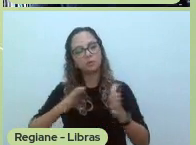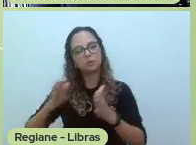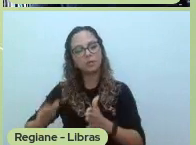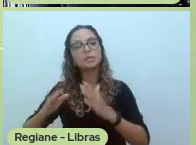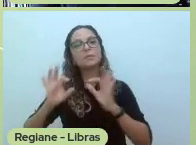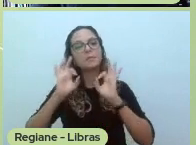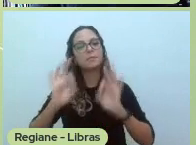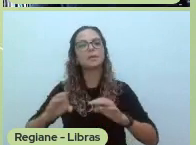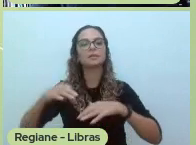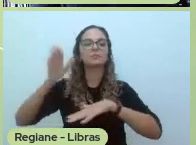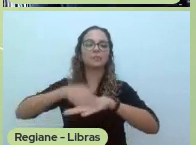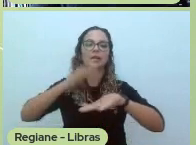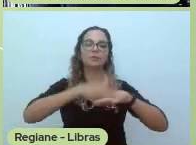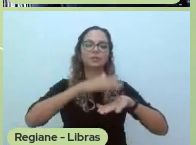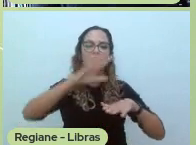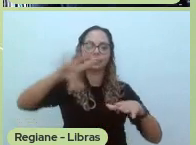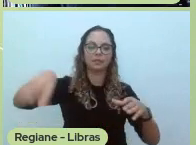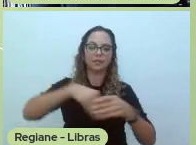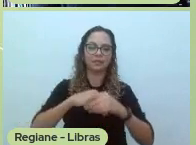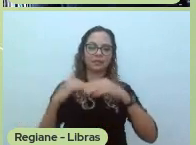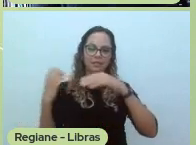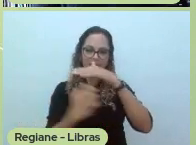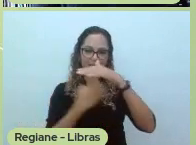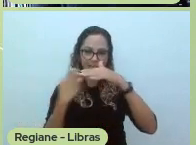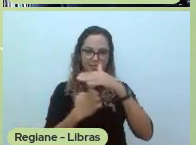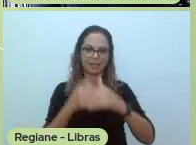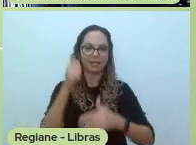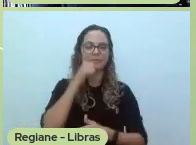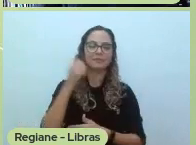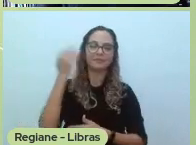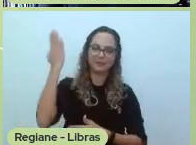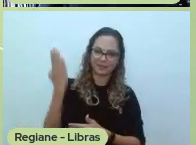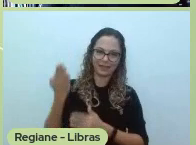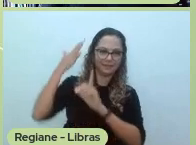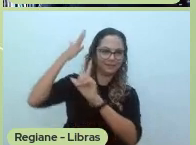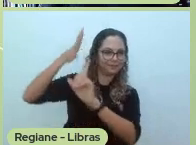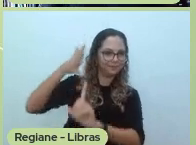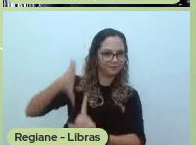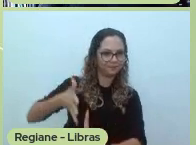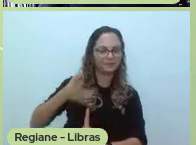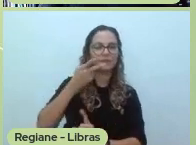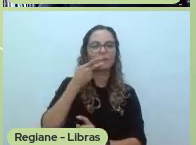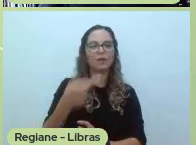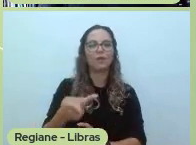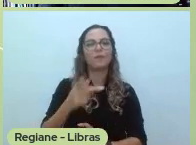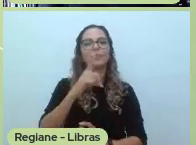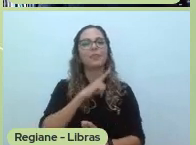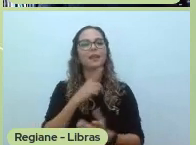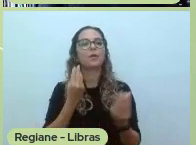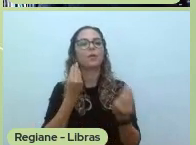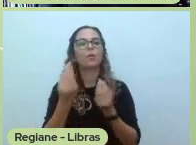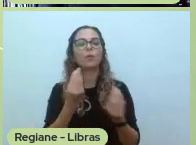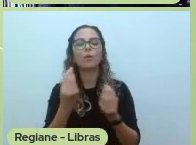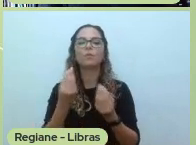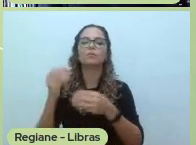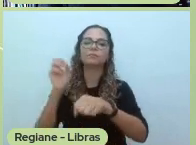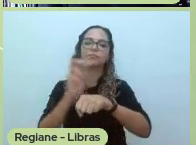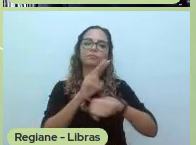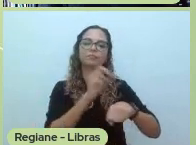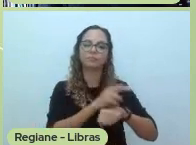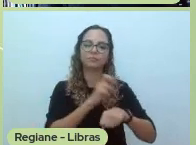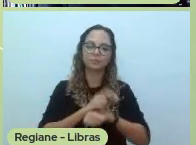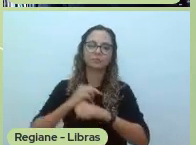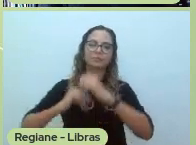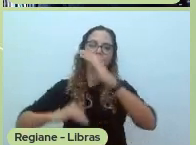dentro da empresa. Então, pegando esse gancho que elas trouxeram do momento da atração de pessoas, né, de talentos, a gente tem hoje